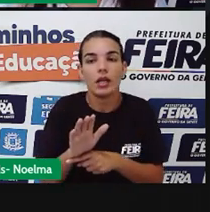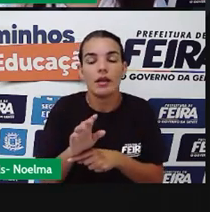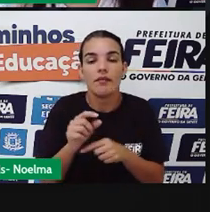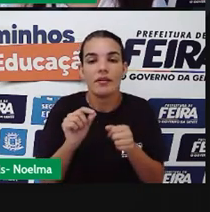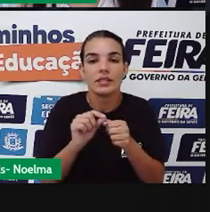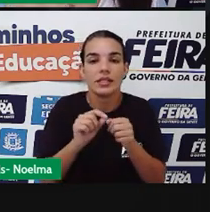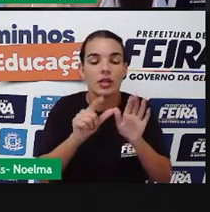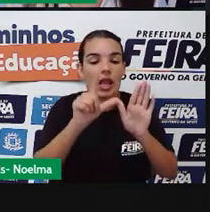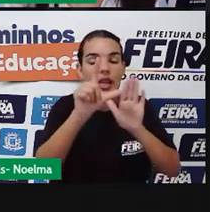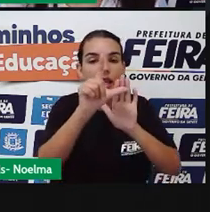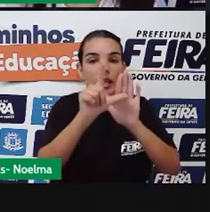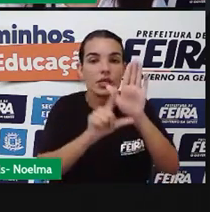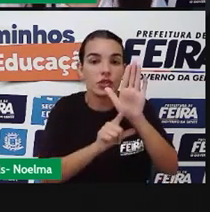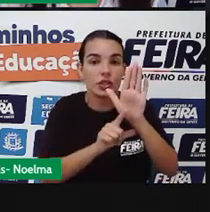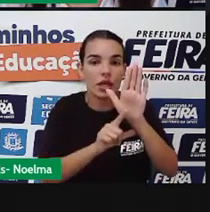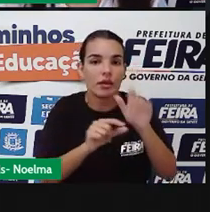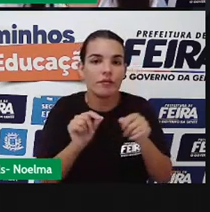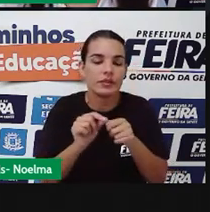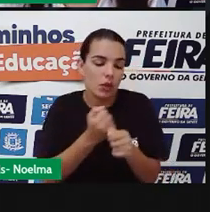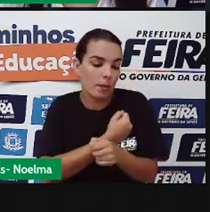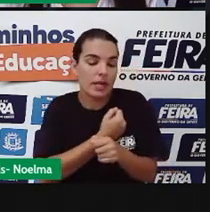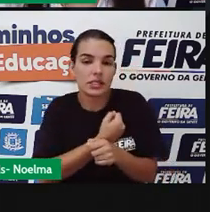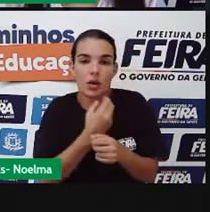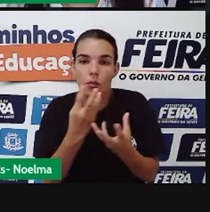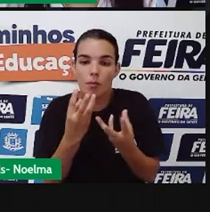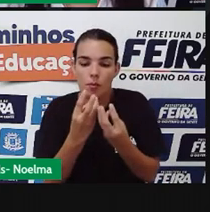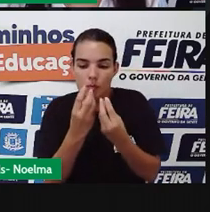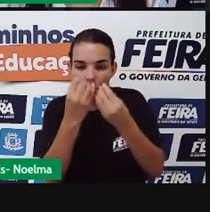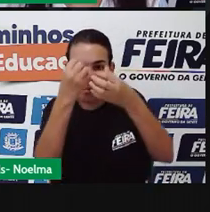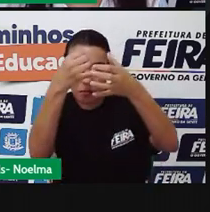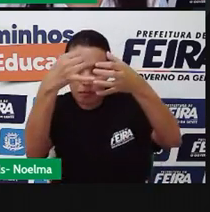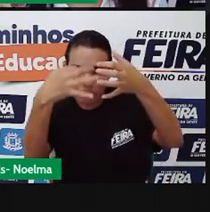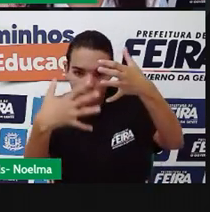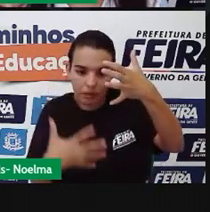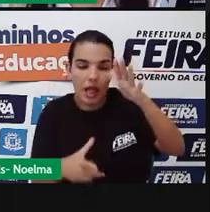uma lista também, a gente vai enumerar algo, a gente coloca aí o ponto e vírgula,